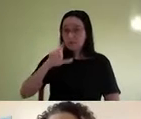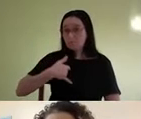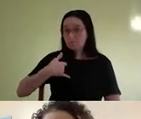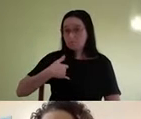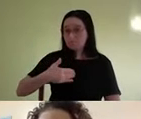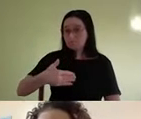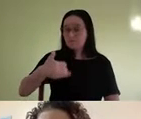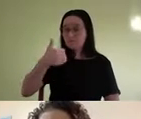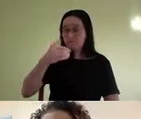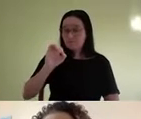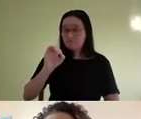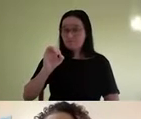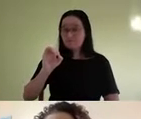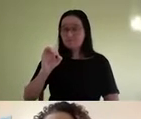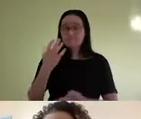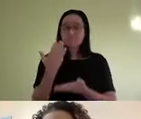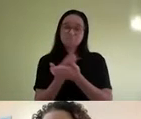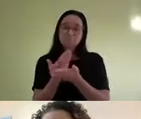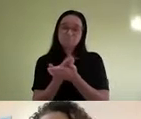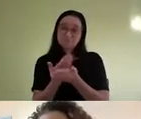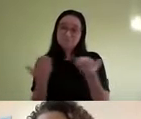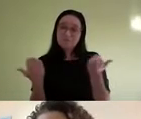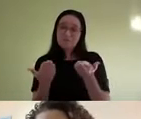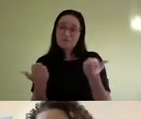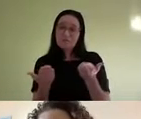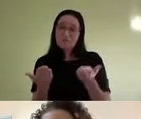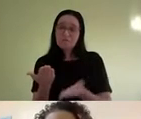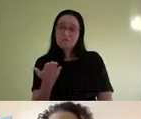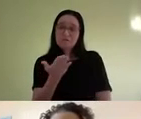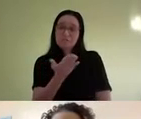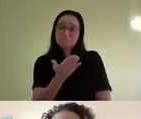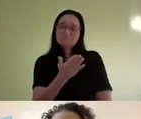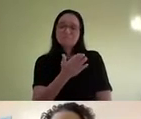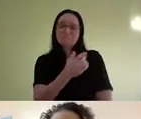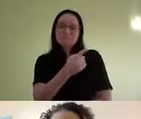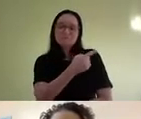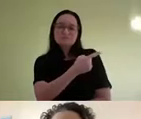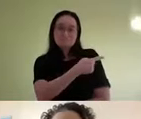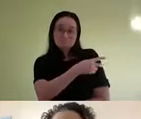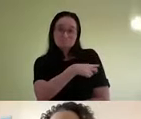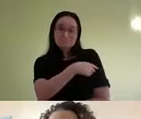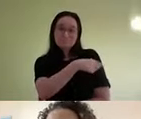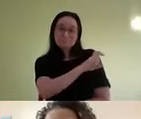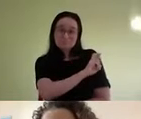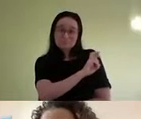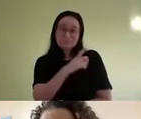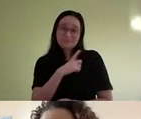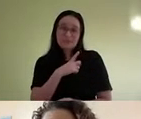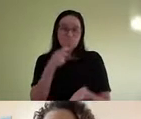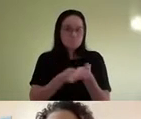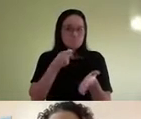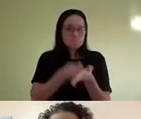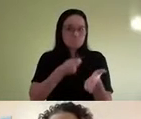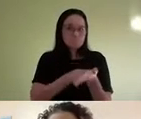ainda está no que a gente chama de primário, mas é o ensino fundamental. Eu sou um pouco exigente,